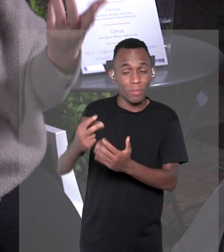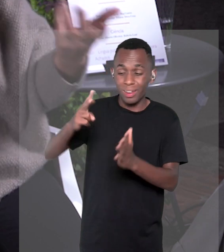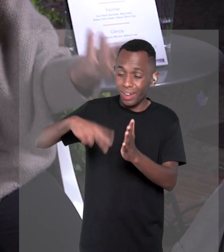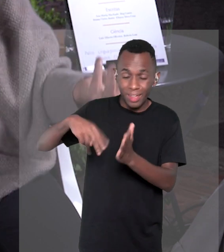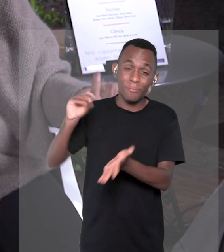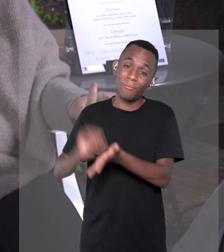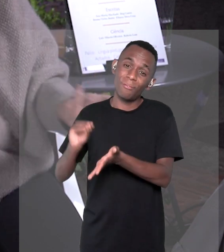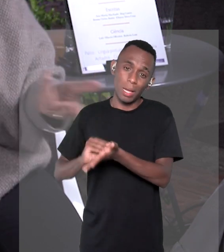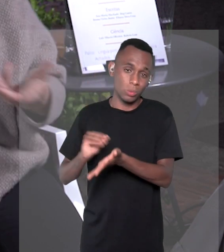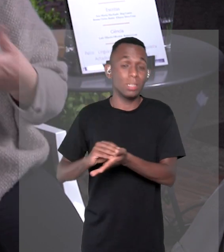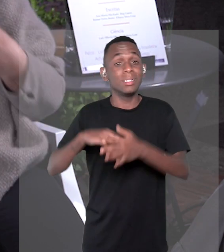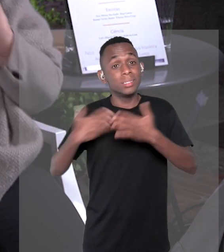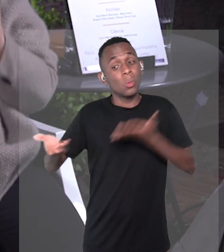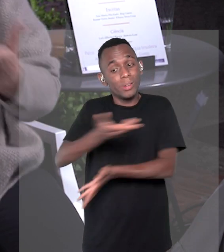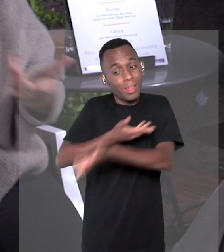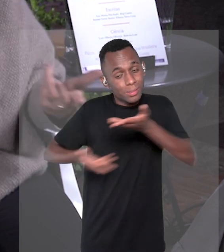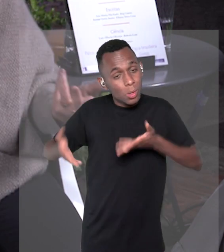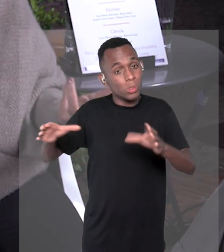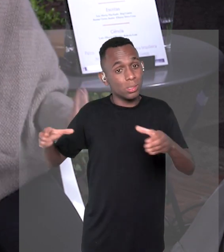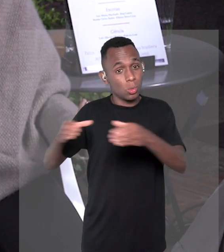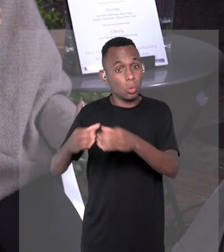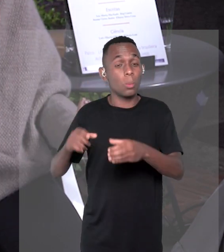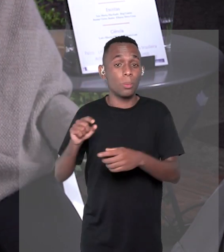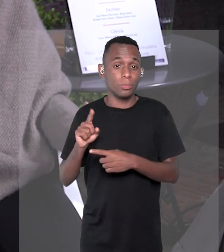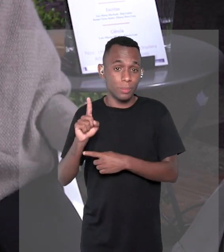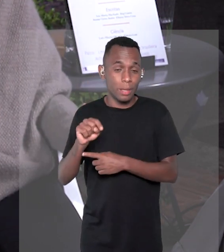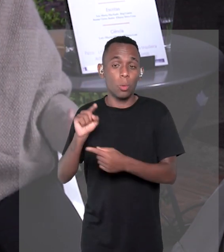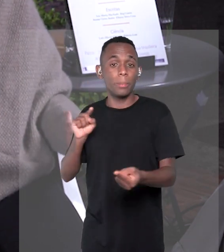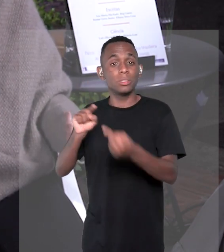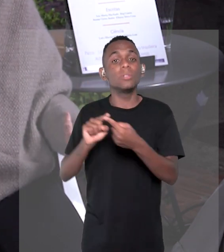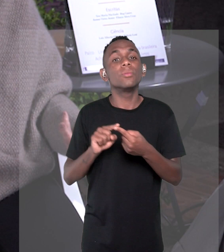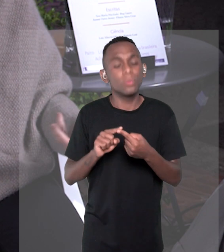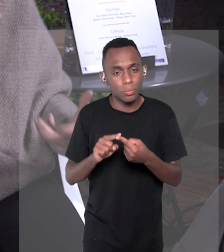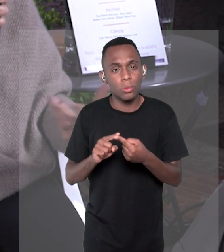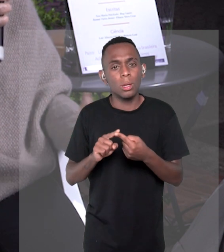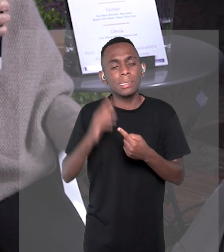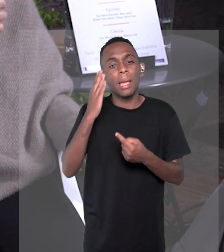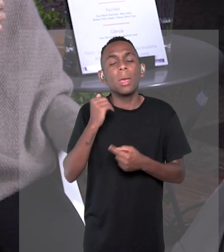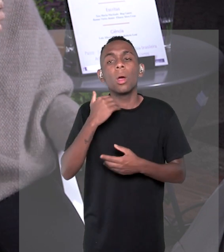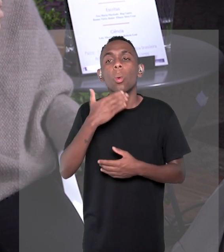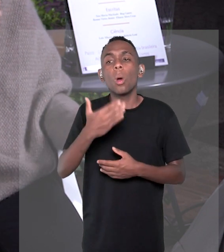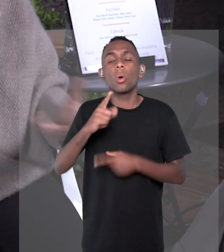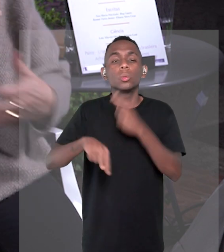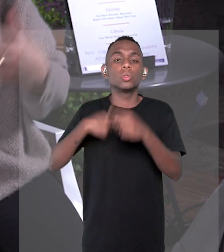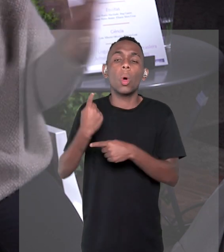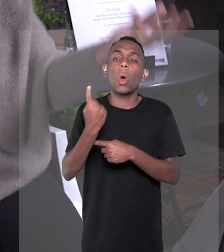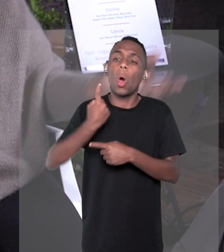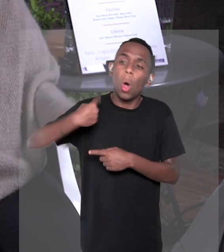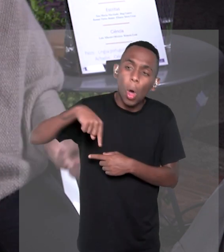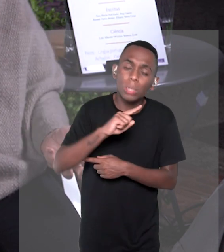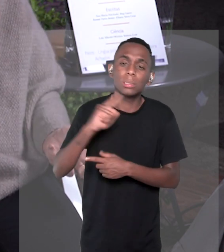não sei se nós conseguimos ainda alcançar isso, que é falar com uma